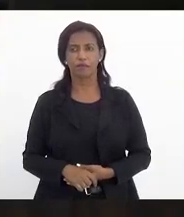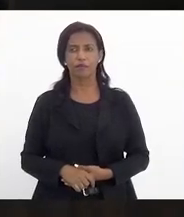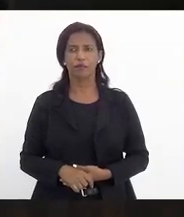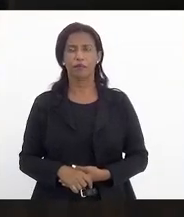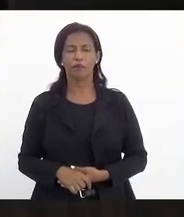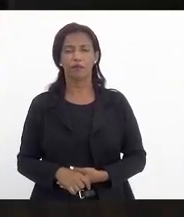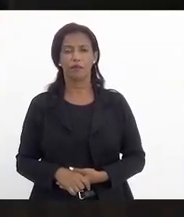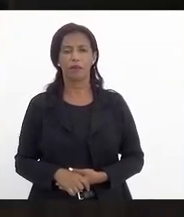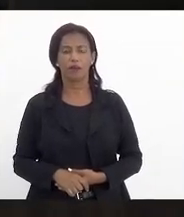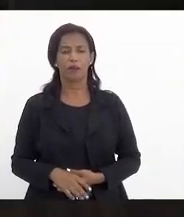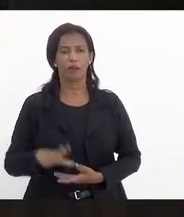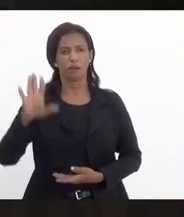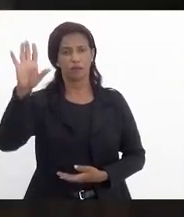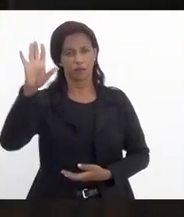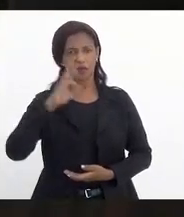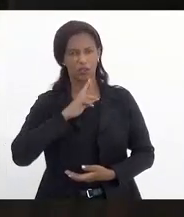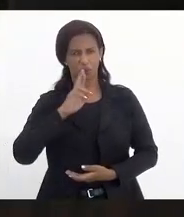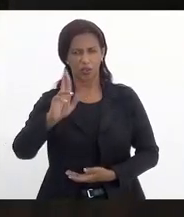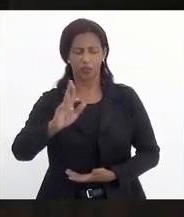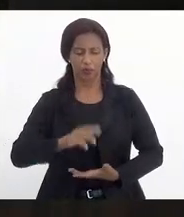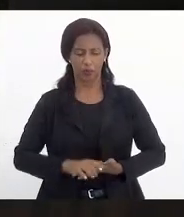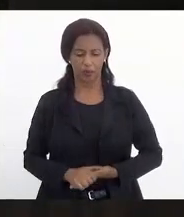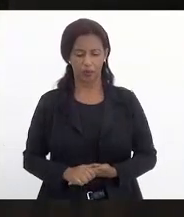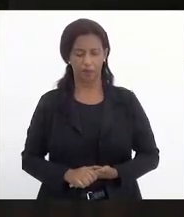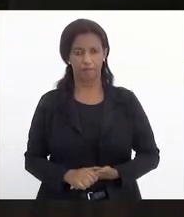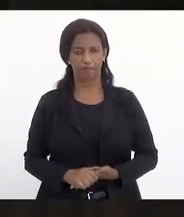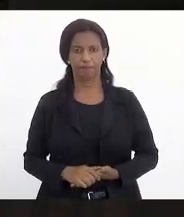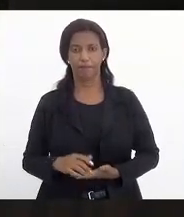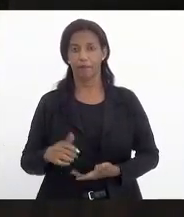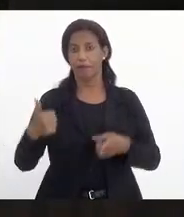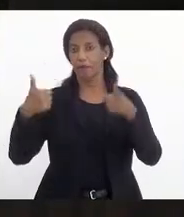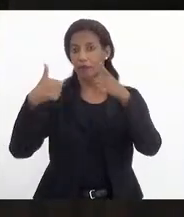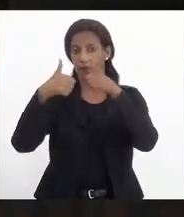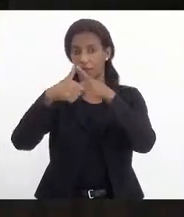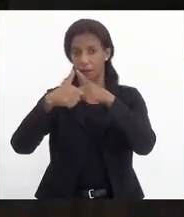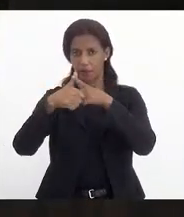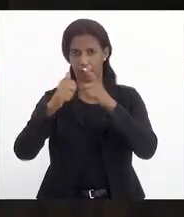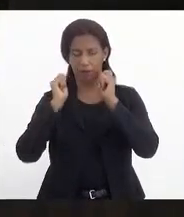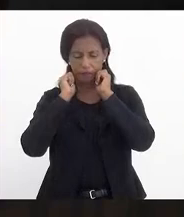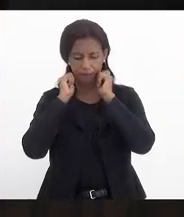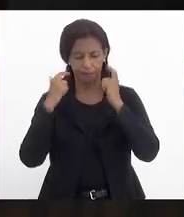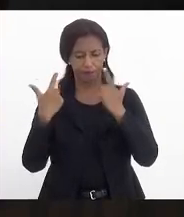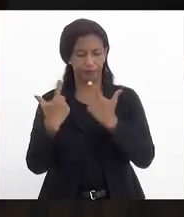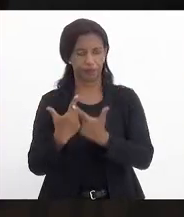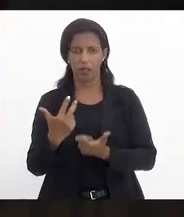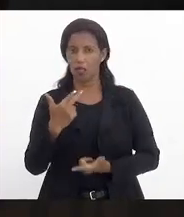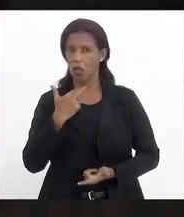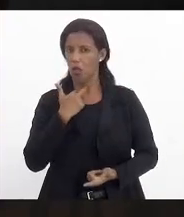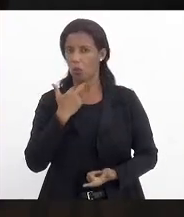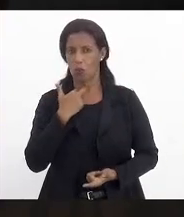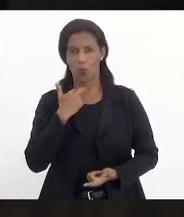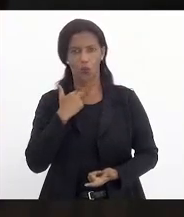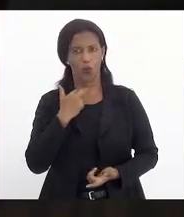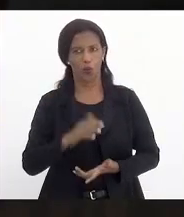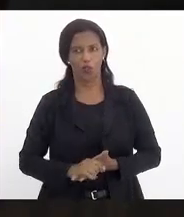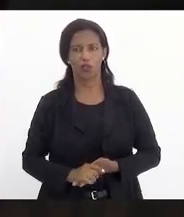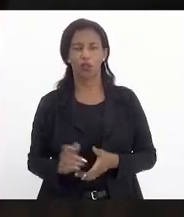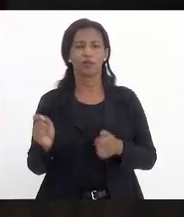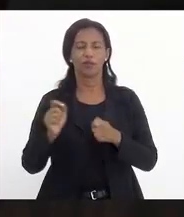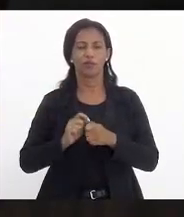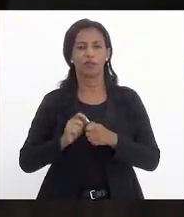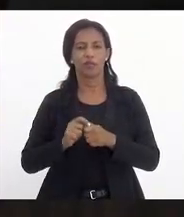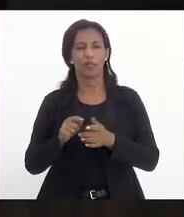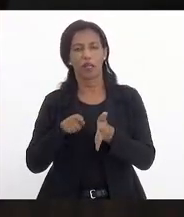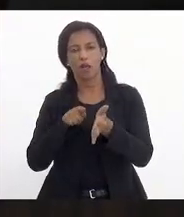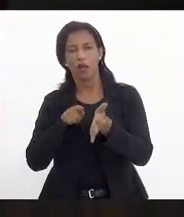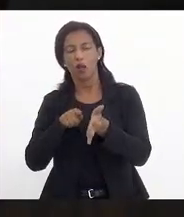a questão de ordem de Vossa Excelência. Pois não. Primeiro, o parlamento não pode nem fazer correção ou aumento do